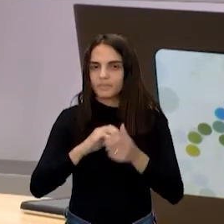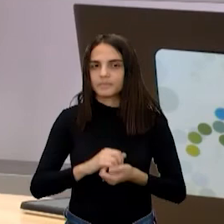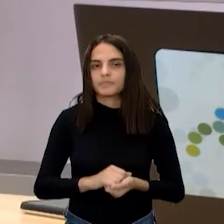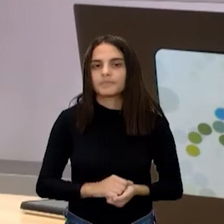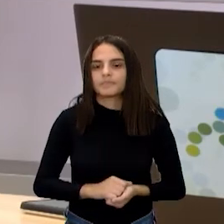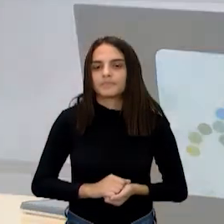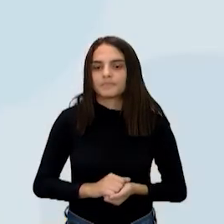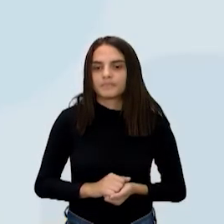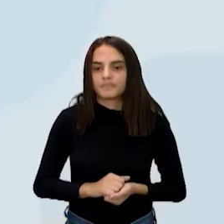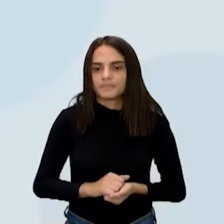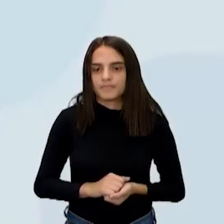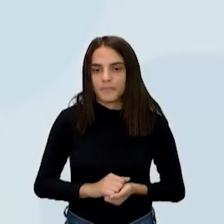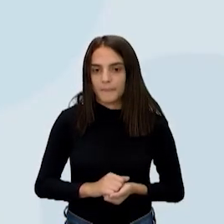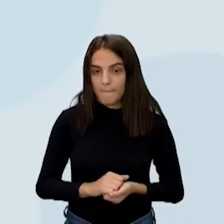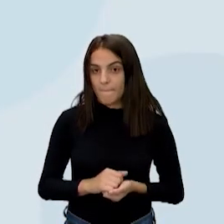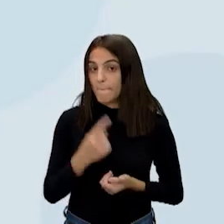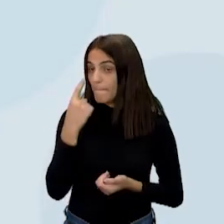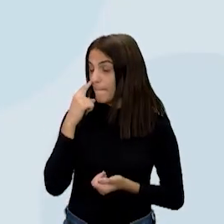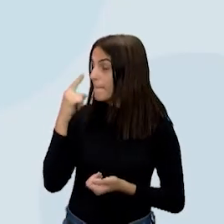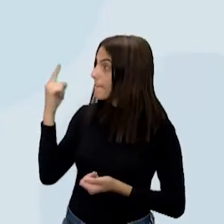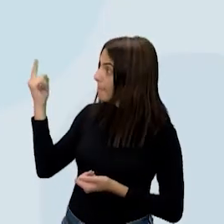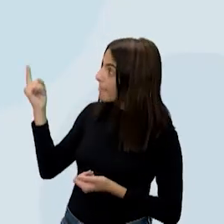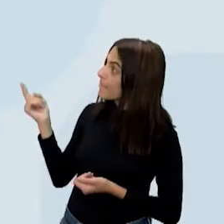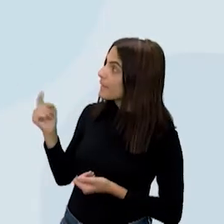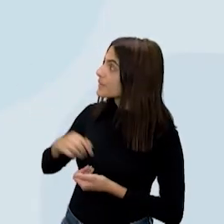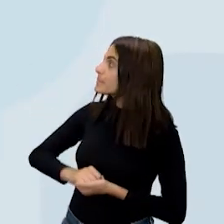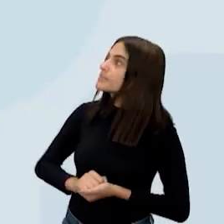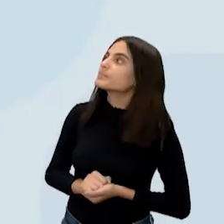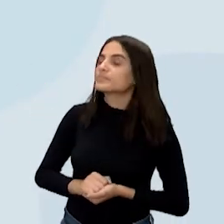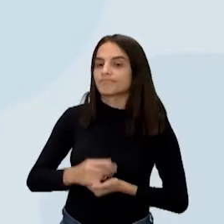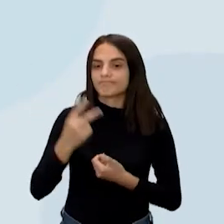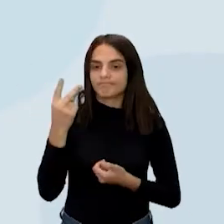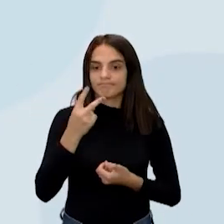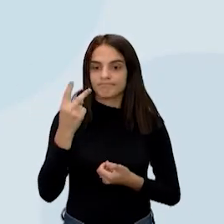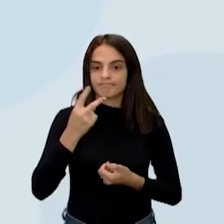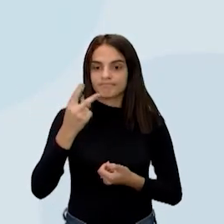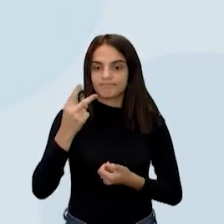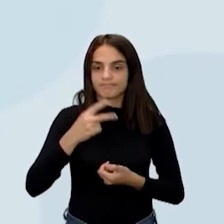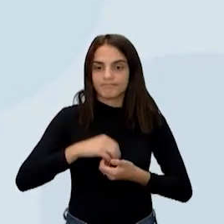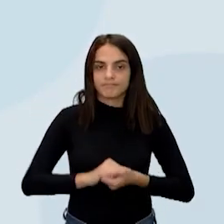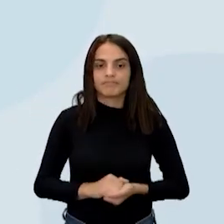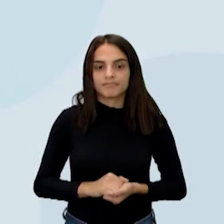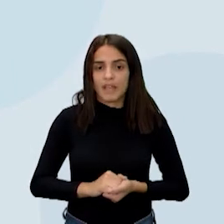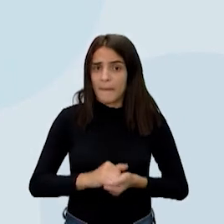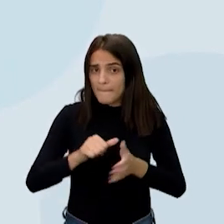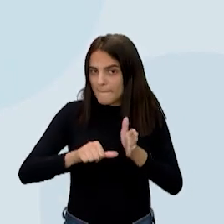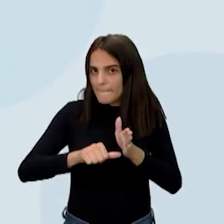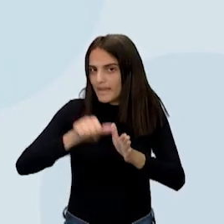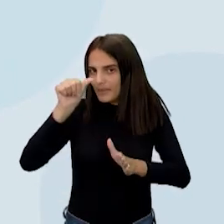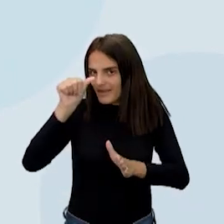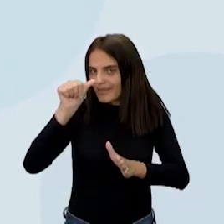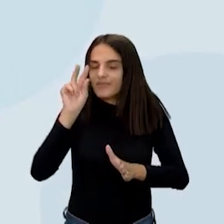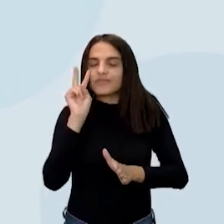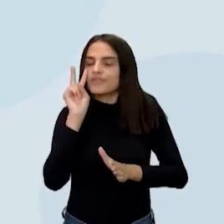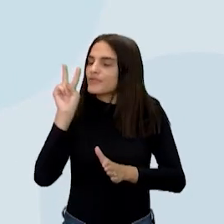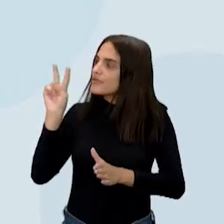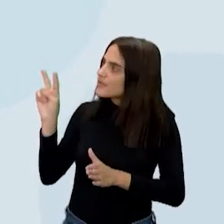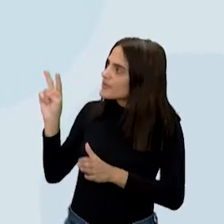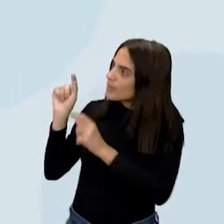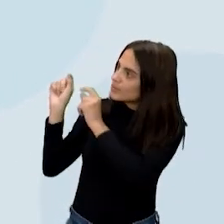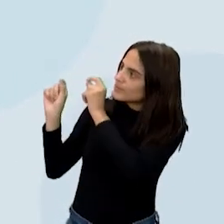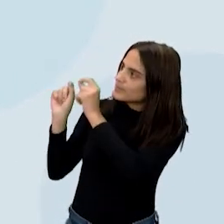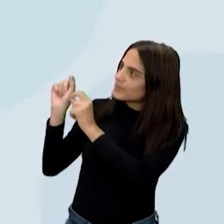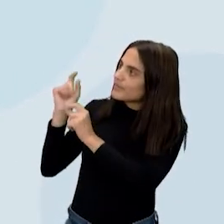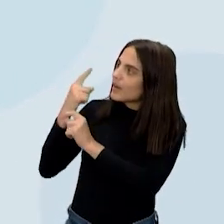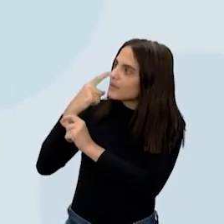Vamos esperar pôr na tela. Aí, beleza. Nós temos 2 aí, né? A primeira, a gente verifica o que, Pro, ali